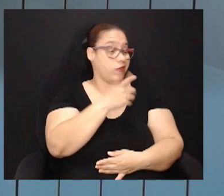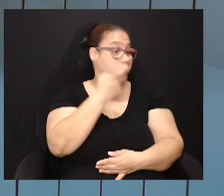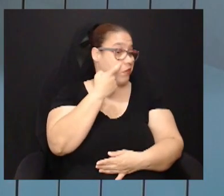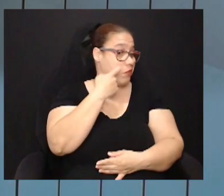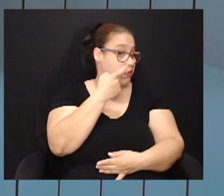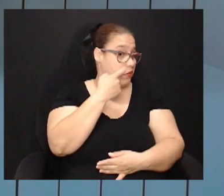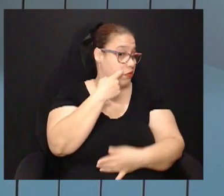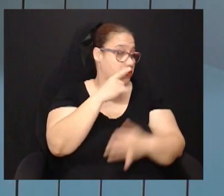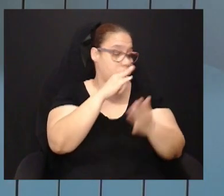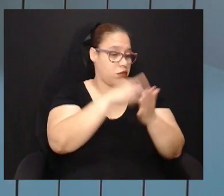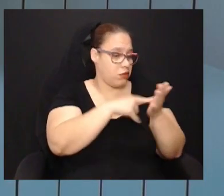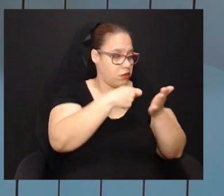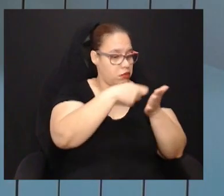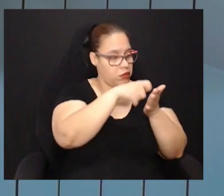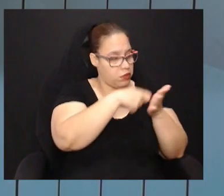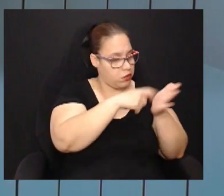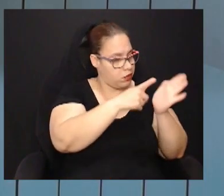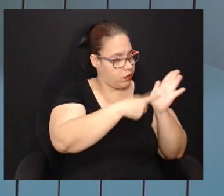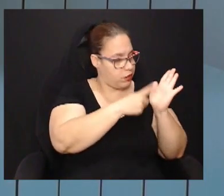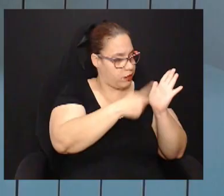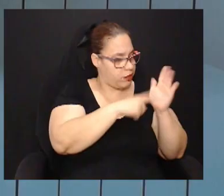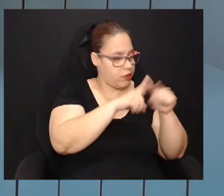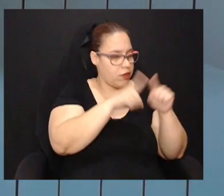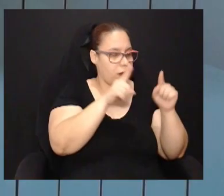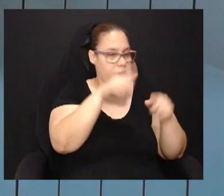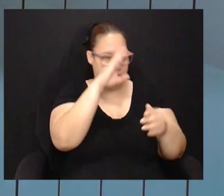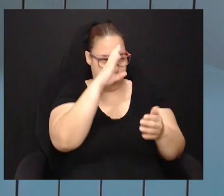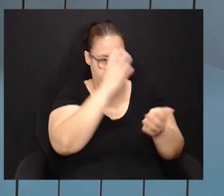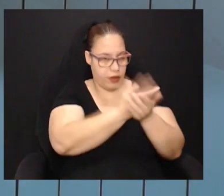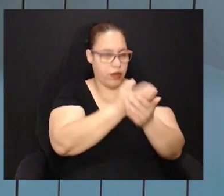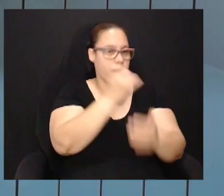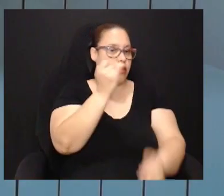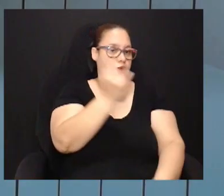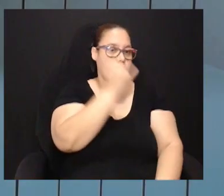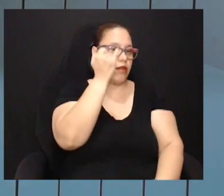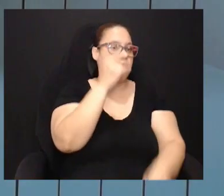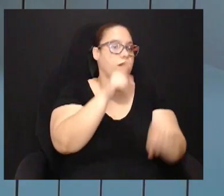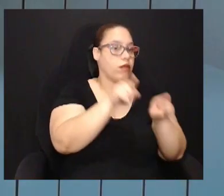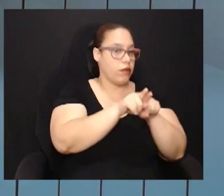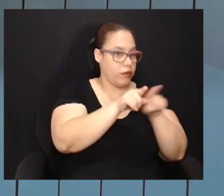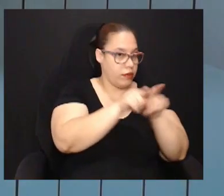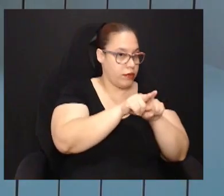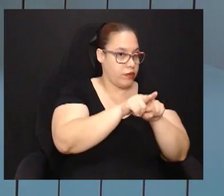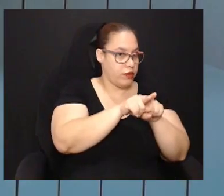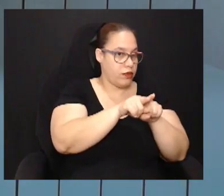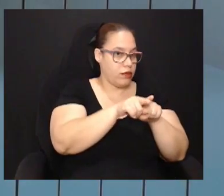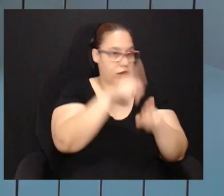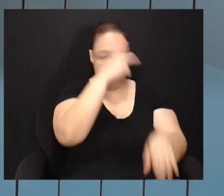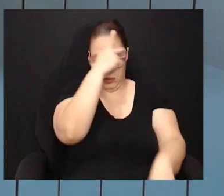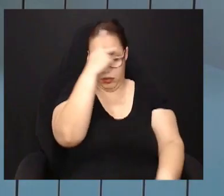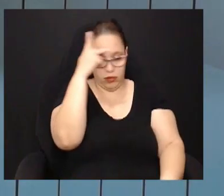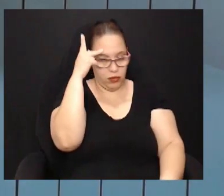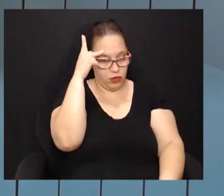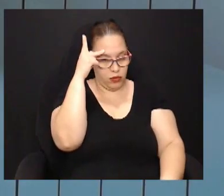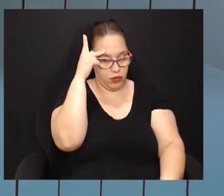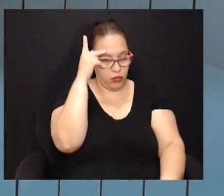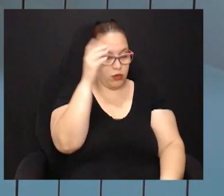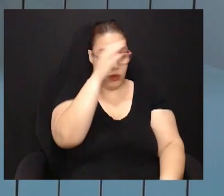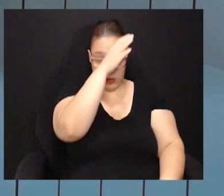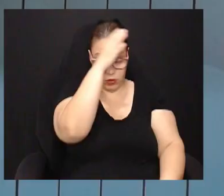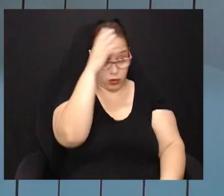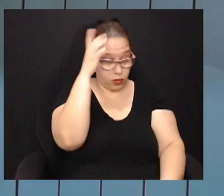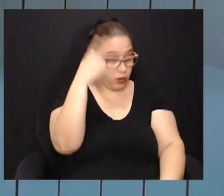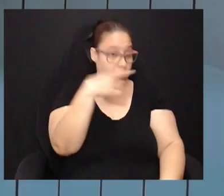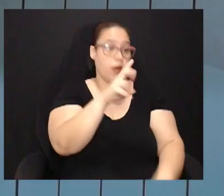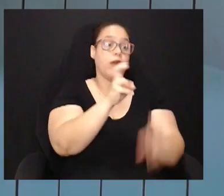acabam também não verificando os rótulos. Mas você acredita que é importante também, né, a pessoa, assim,